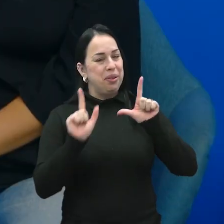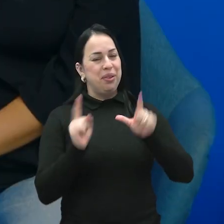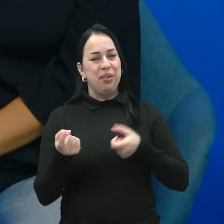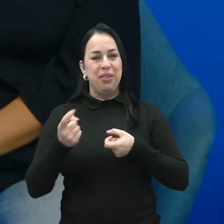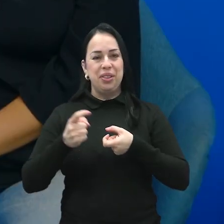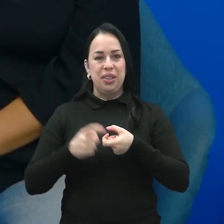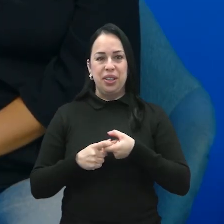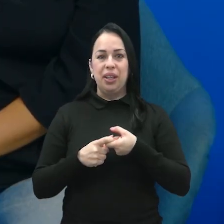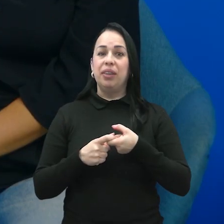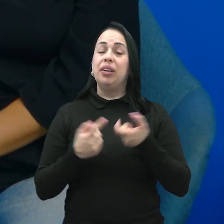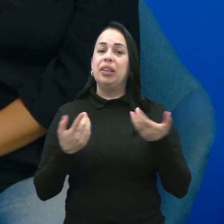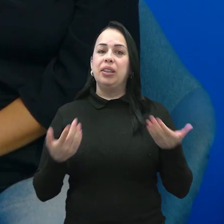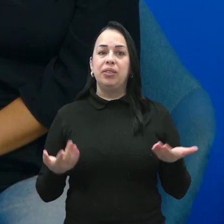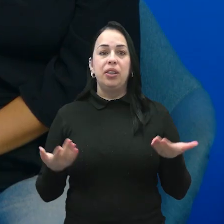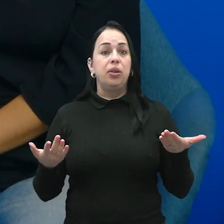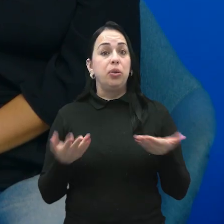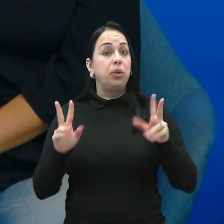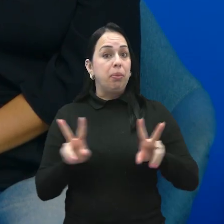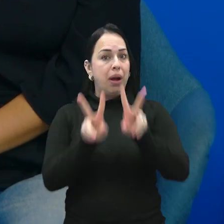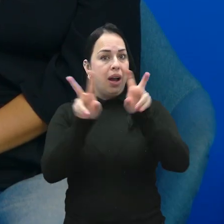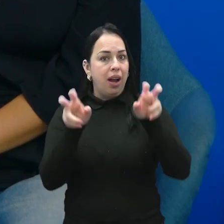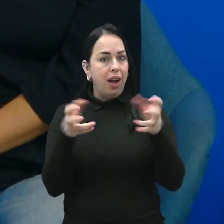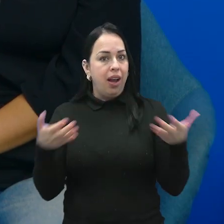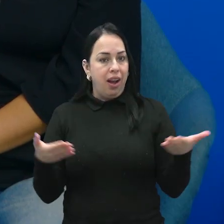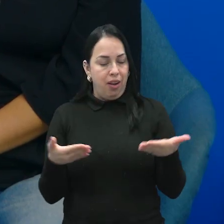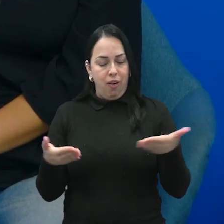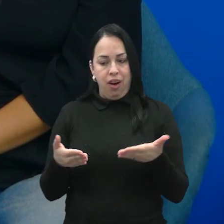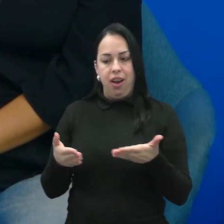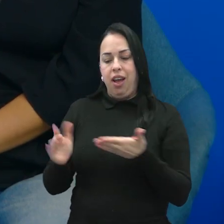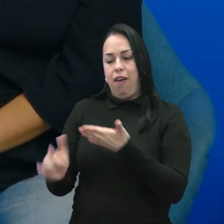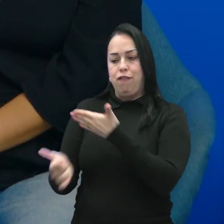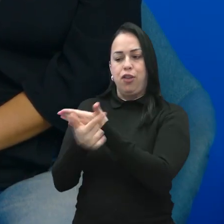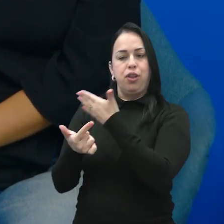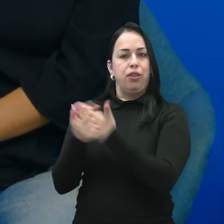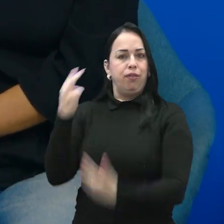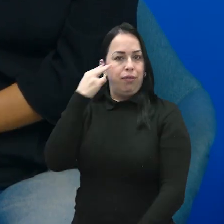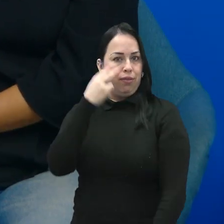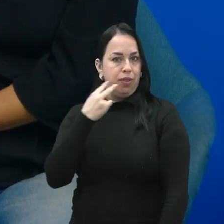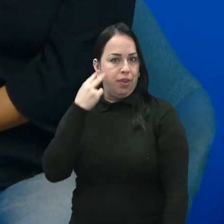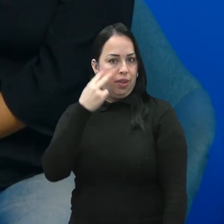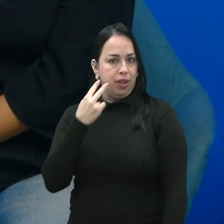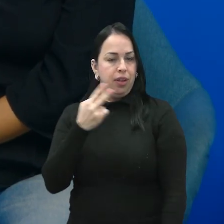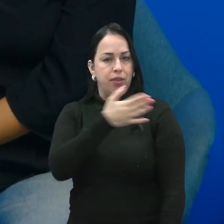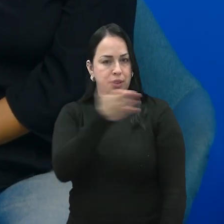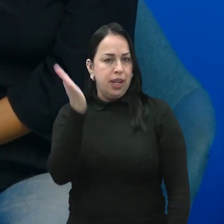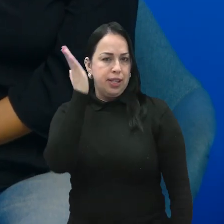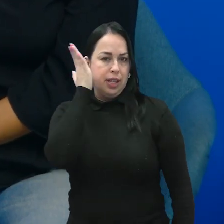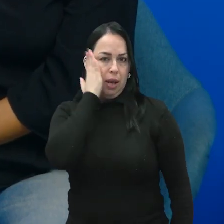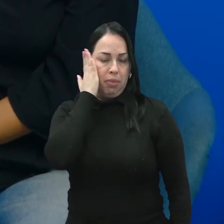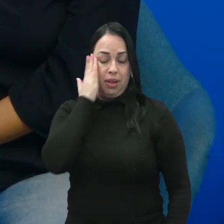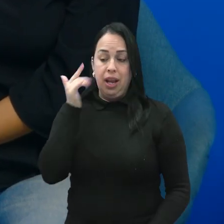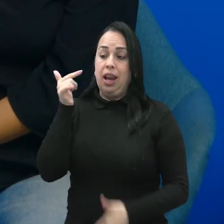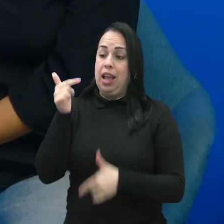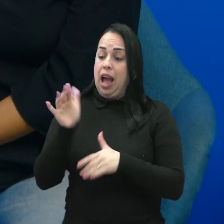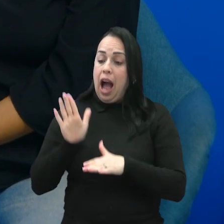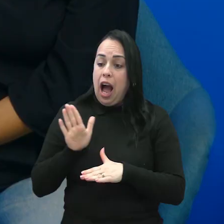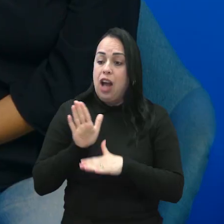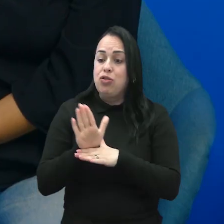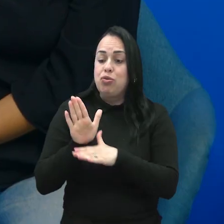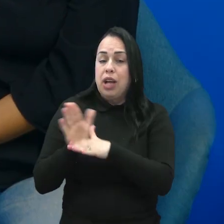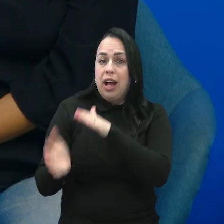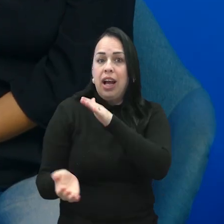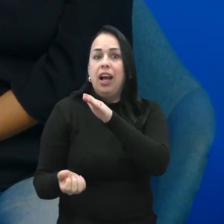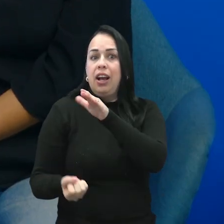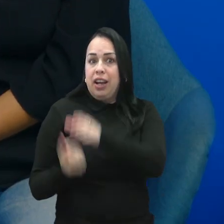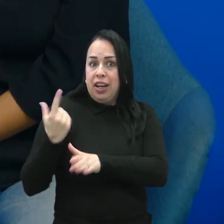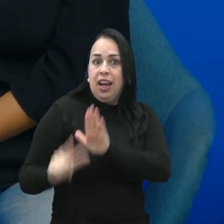Estamos de volta com o Sobre Política. E o assunto agora é o cargo de vereador. Como a gente sabe, eles atuam diretamente na construção